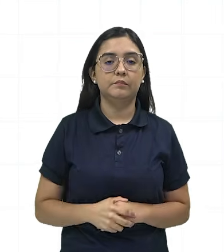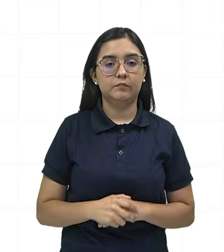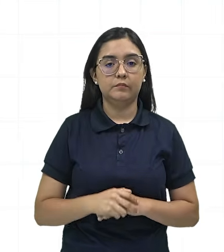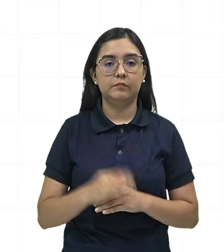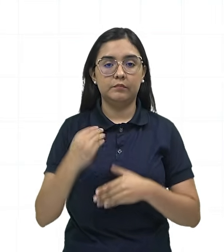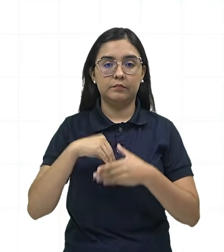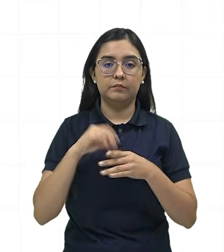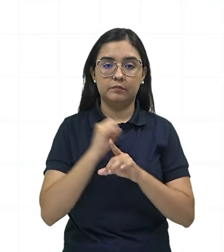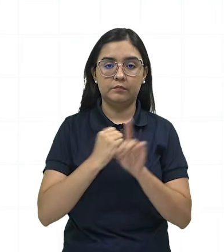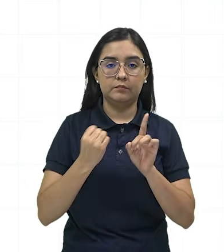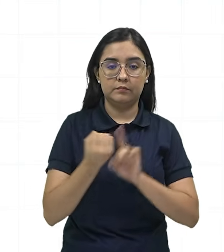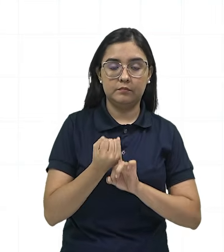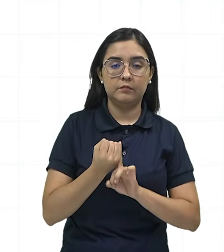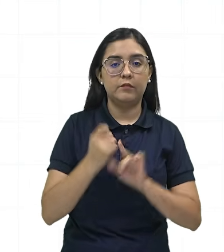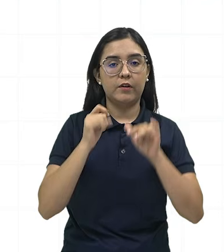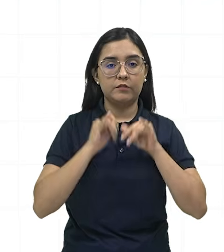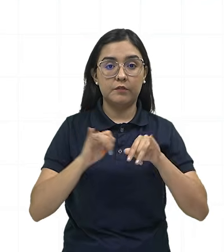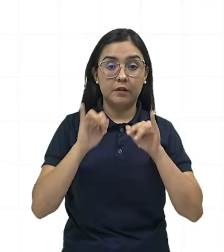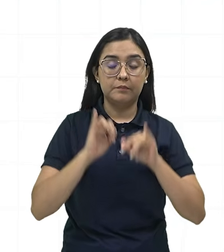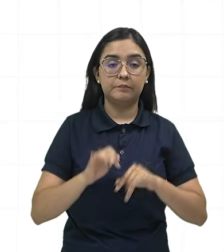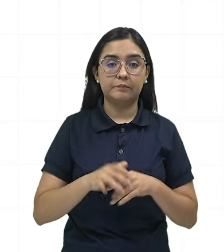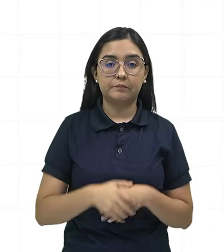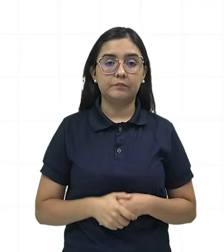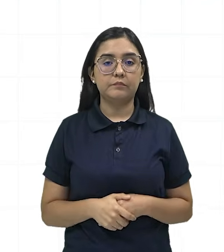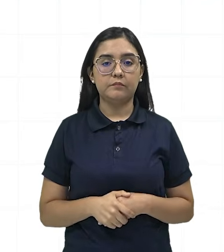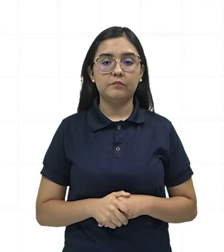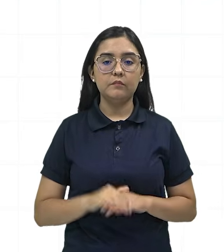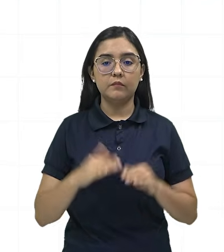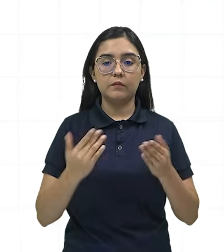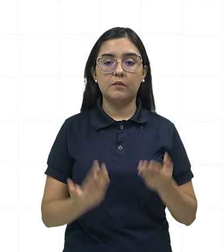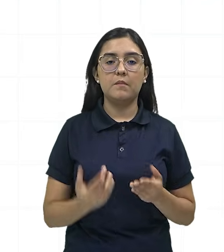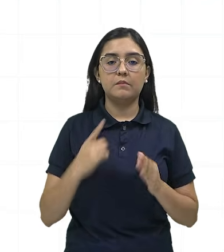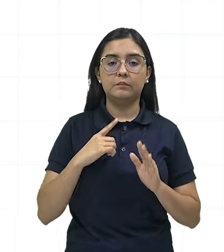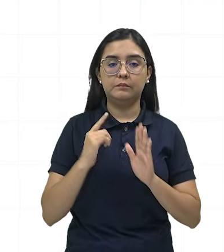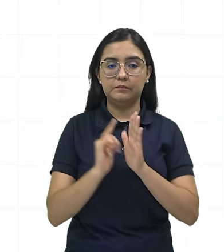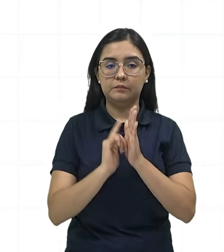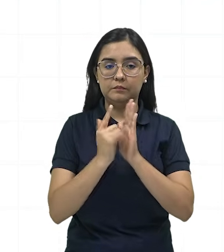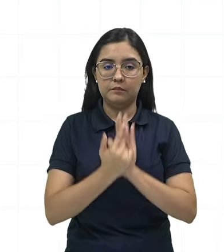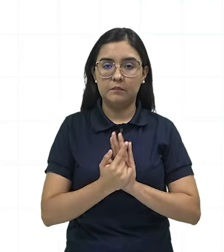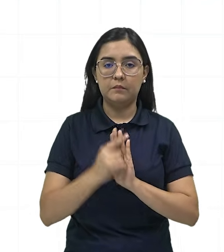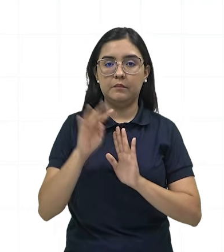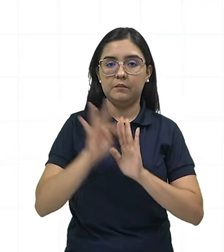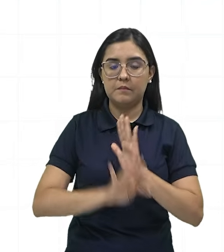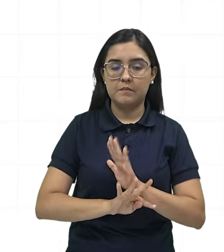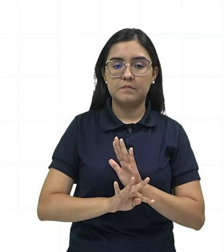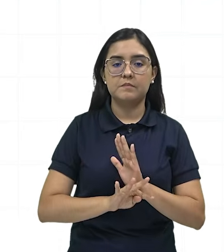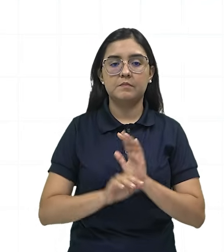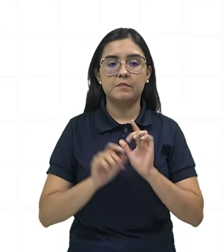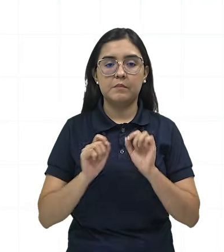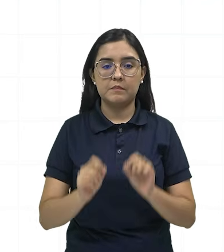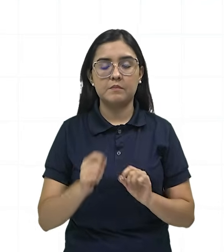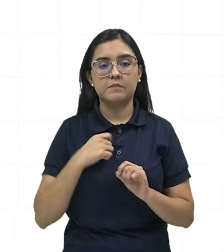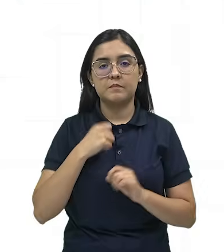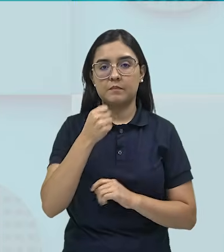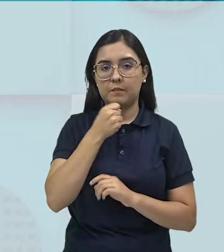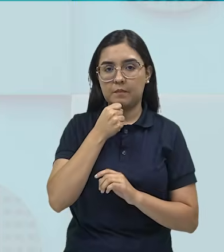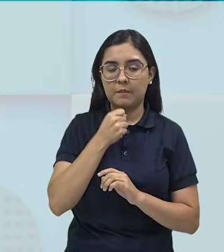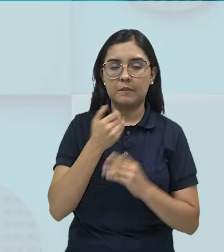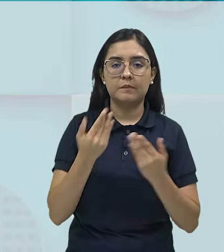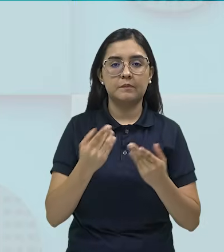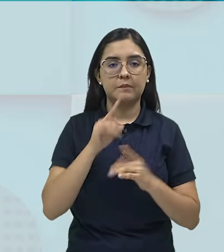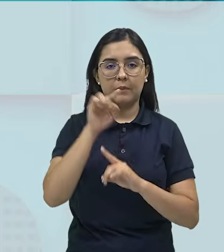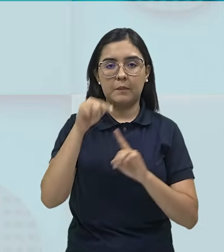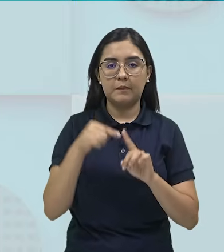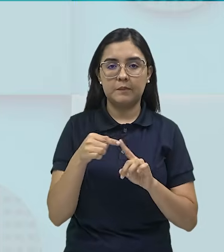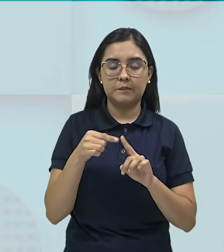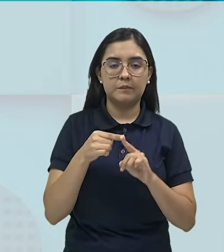sociedade. Então, o gênero textual jornalístico, ele tem o intuito de comunicar, de